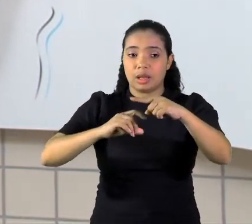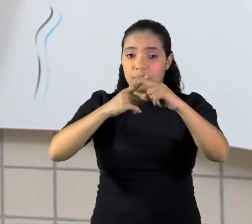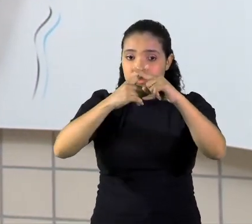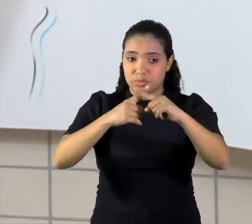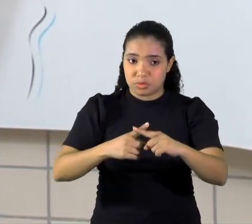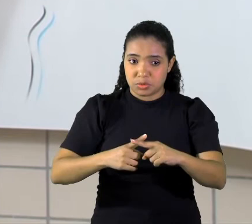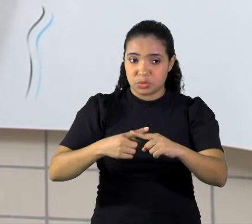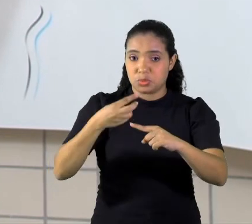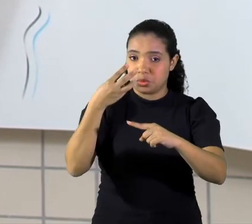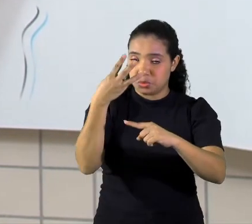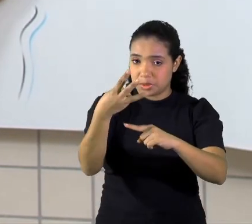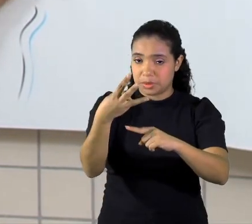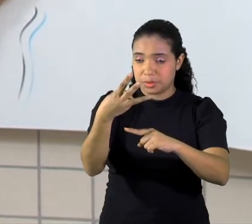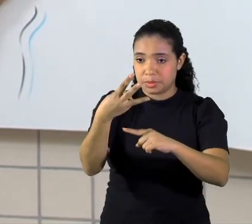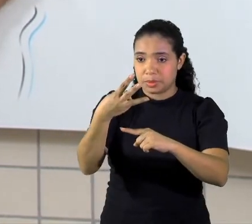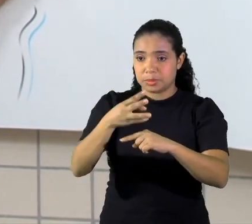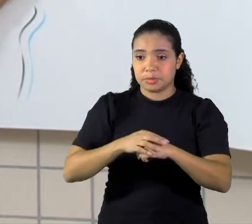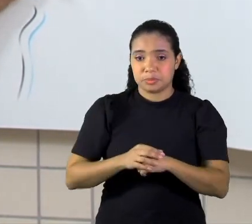Logo, eu posso